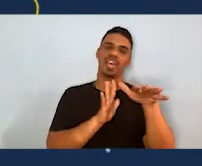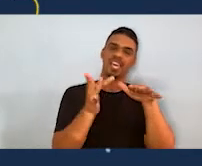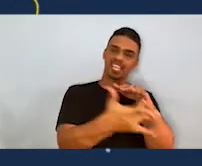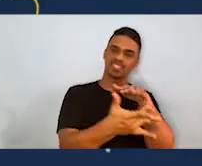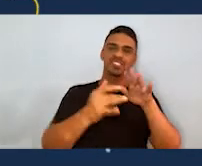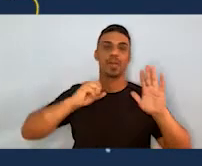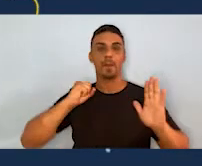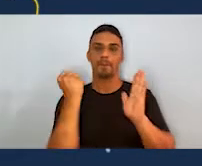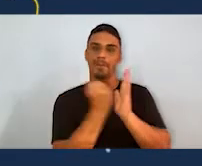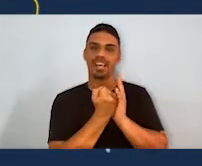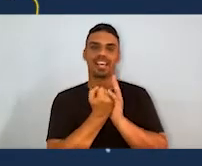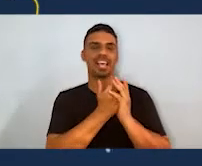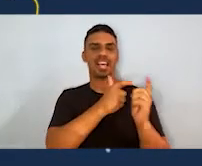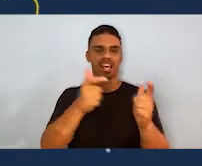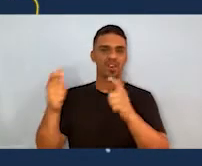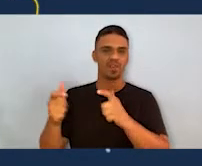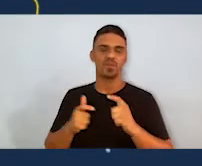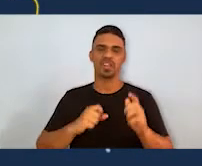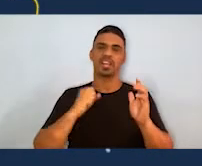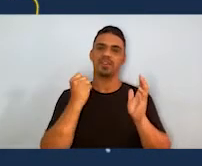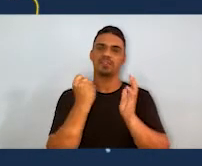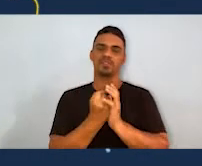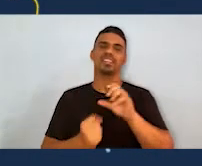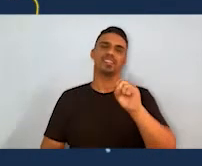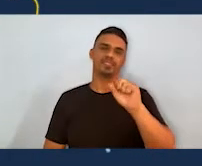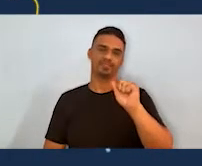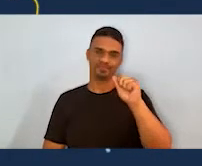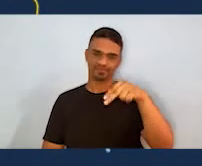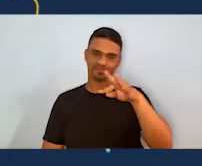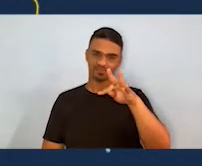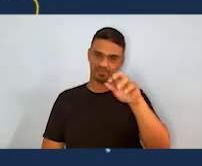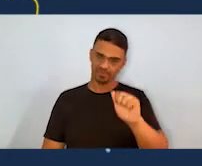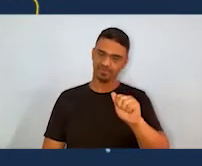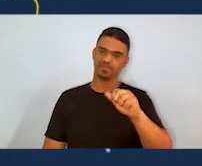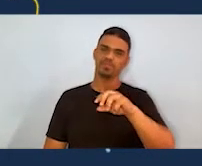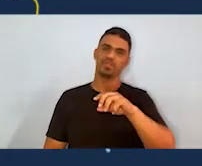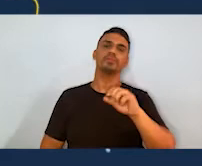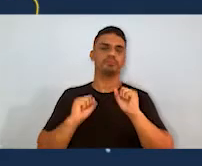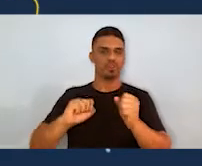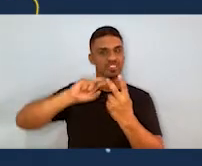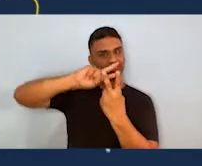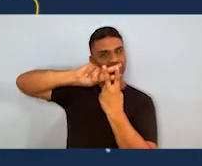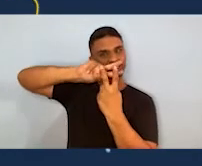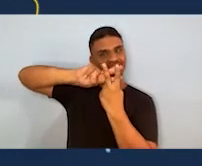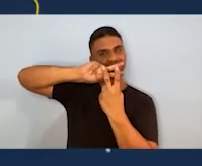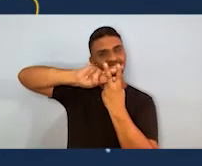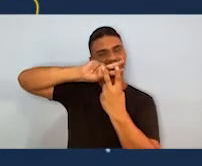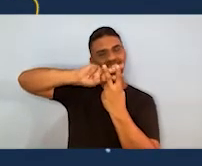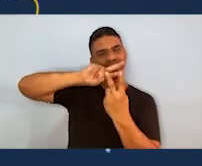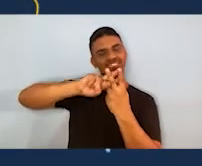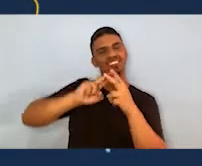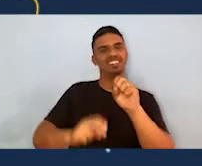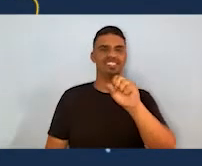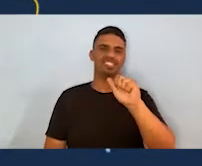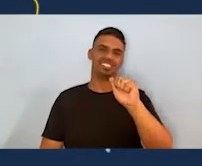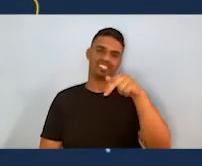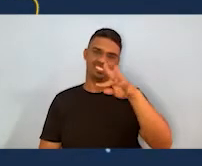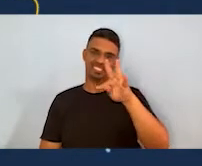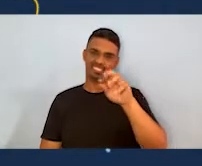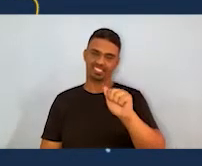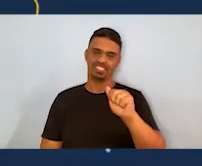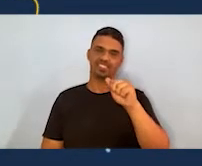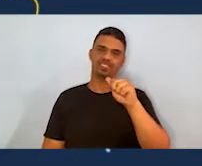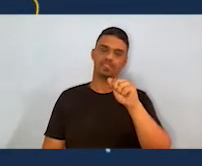rede social, me marcar em algum lugar, marcar a Sampa Diversa também, pode usar a hashtag da Sampa Diversa